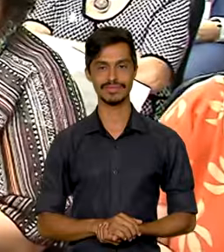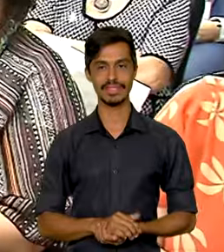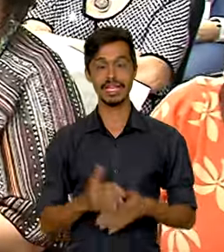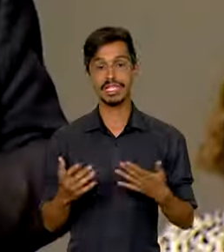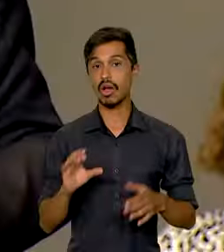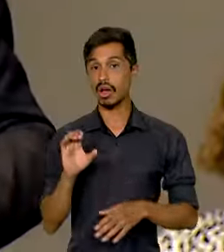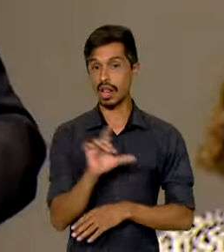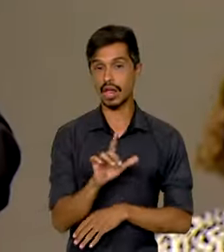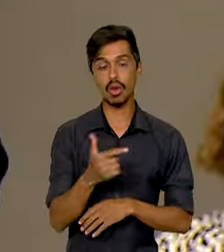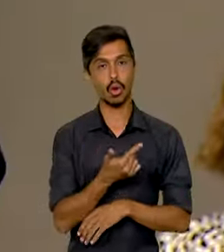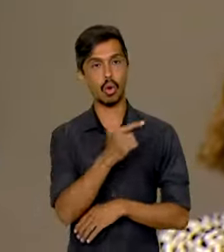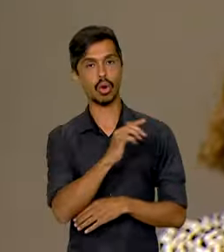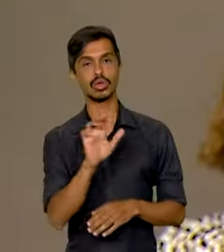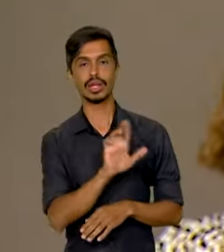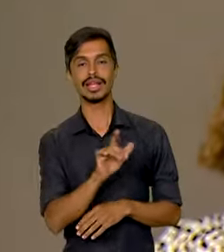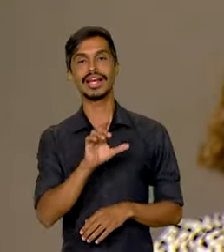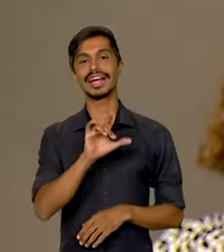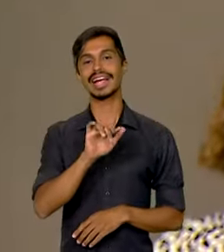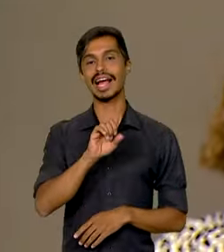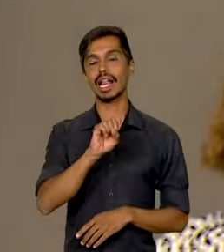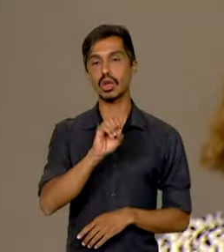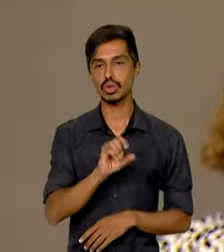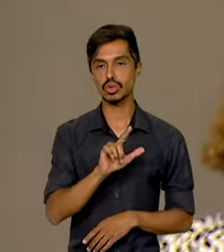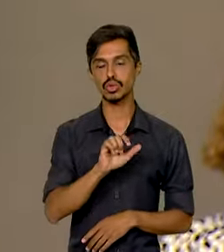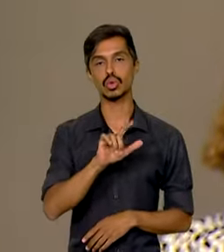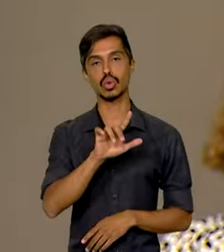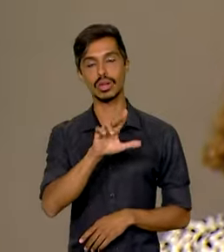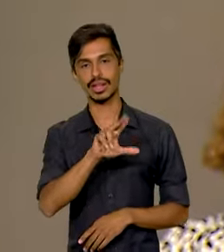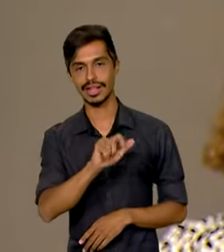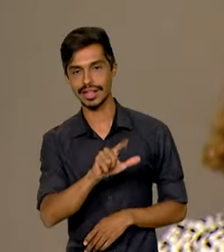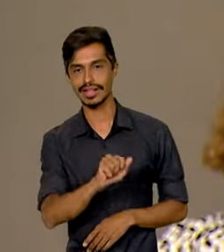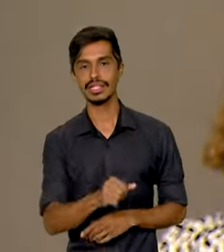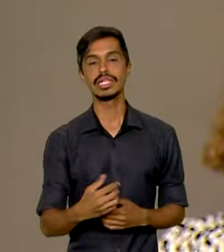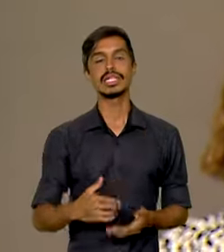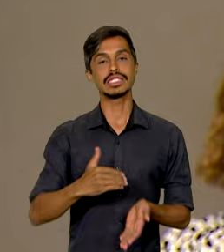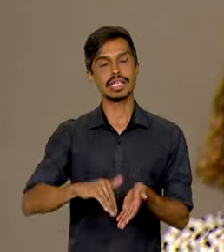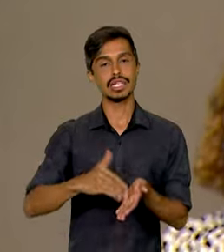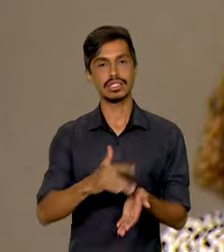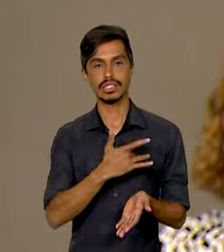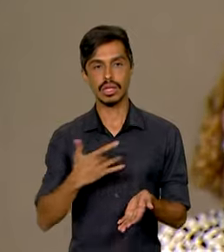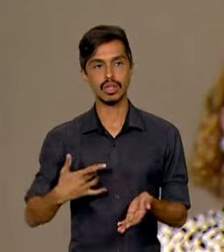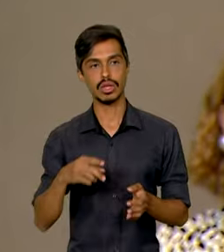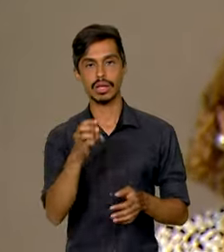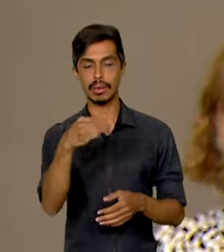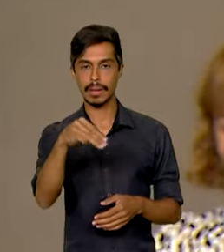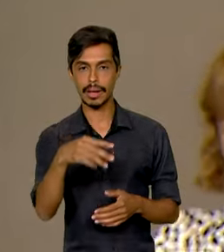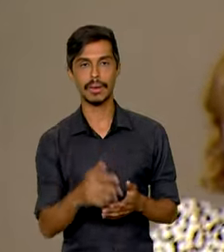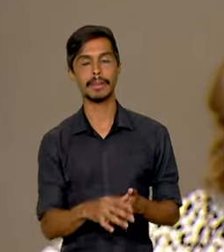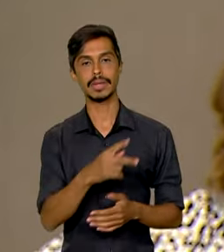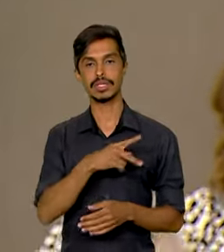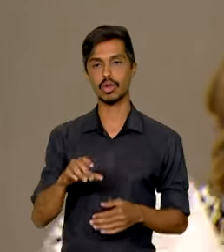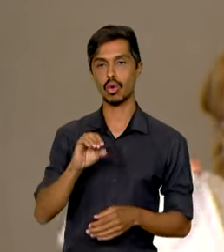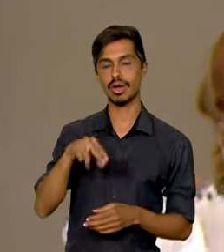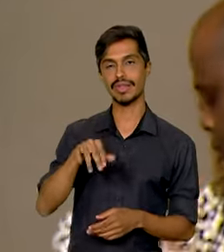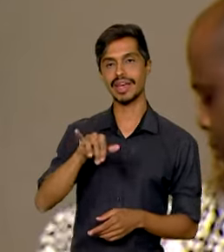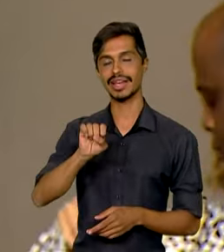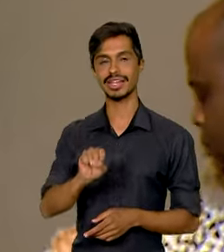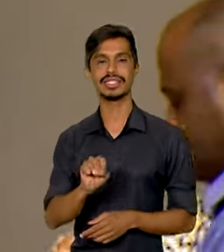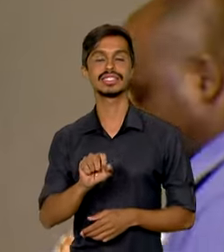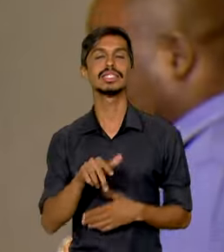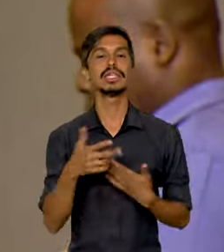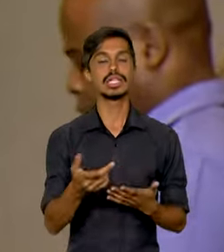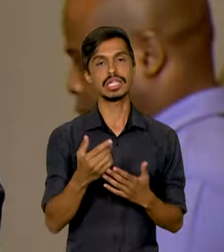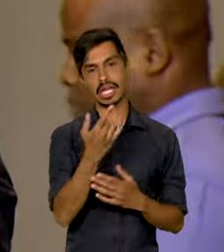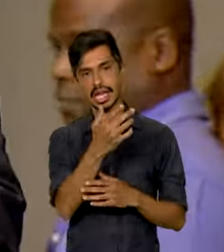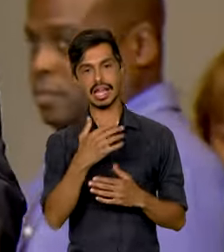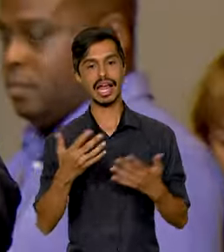E, claro, o outro Lula, Carlos Lula, nosso secretário de Saúde no Maranhão, presidente do CONAS na pandemia, e que é uma alegria vê-lo aqui